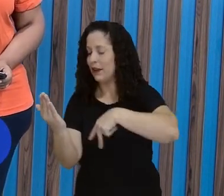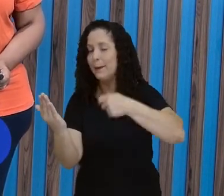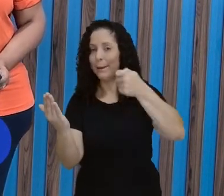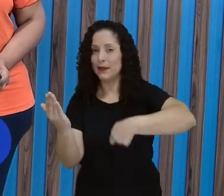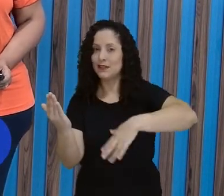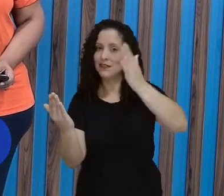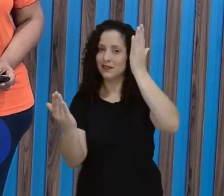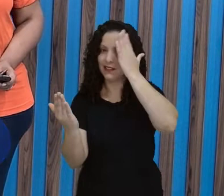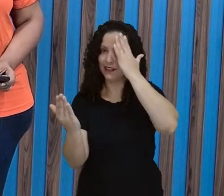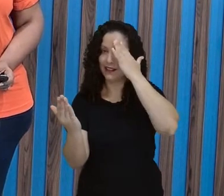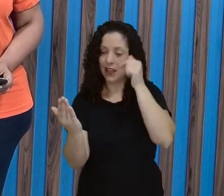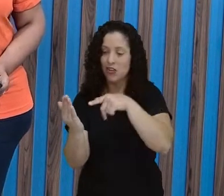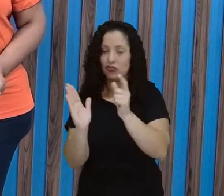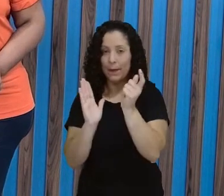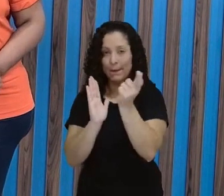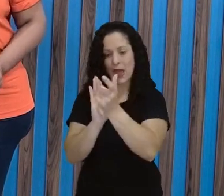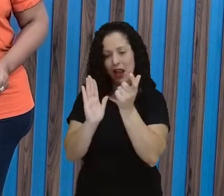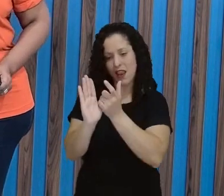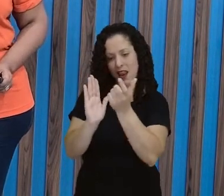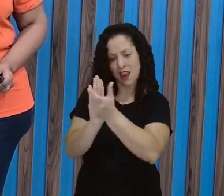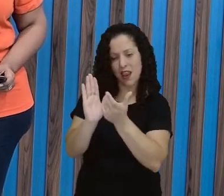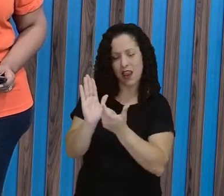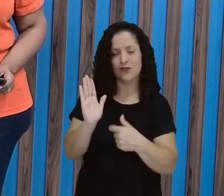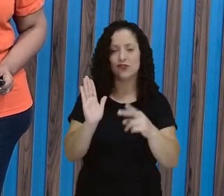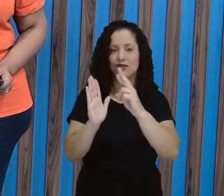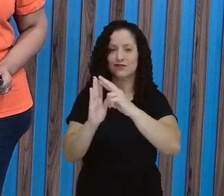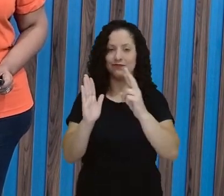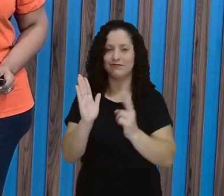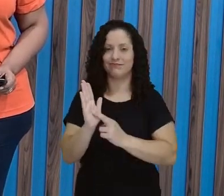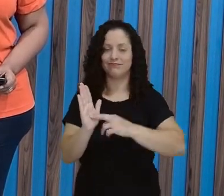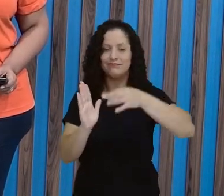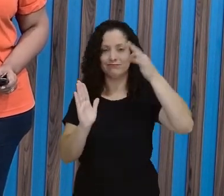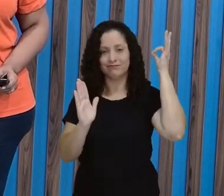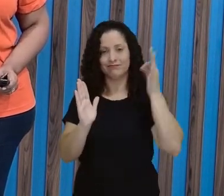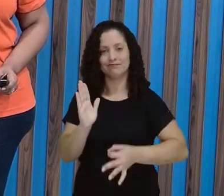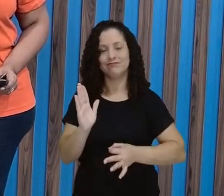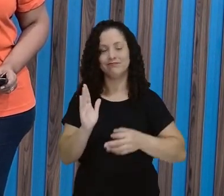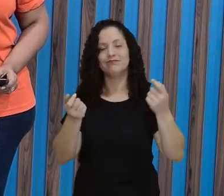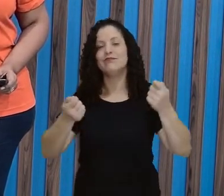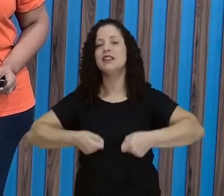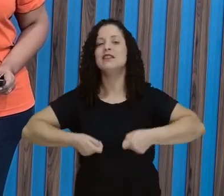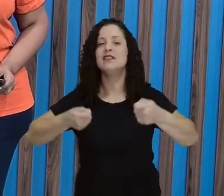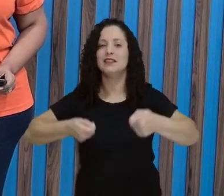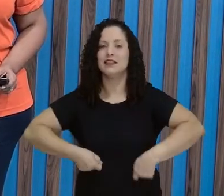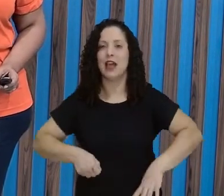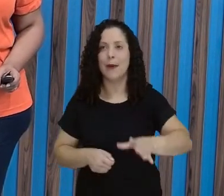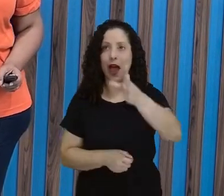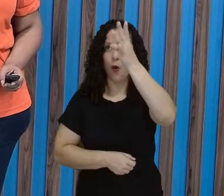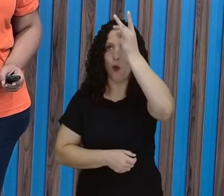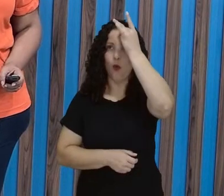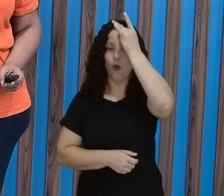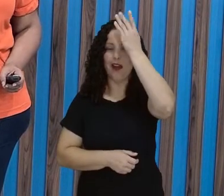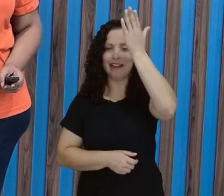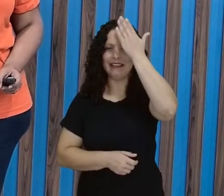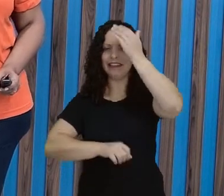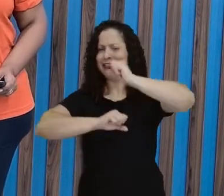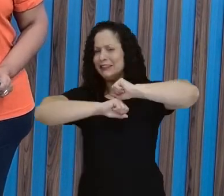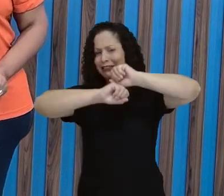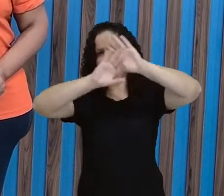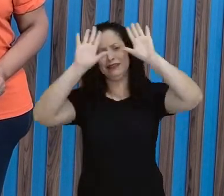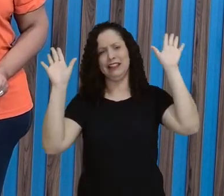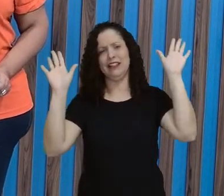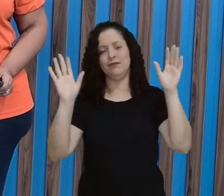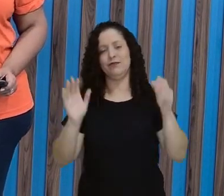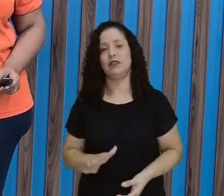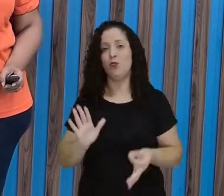palavras precisam obedecer essas regras para a compreensão ser completa. Porque se o autor